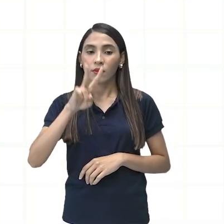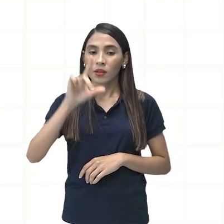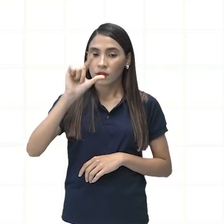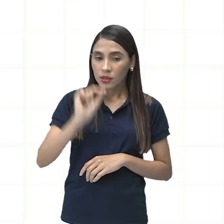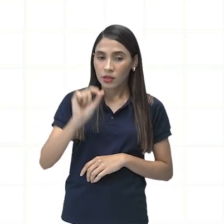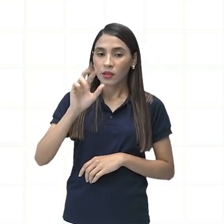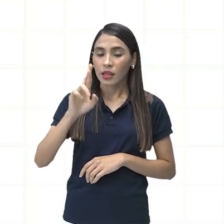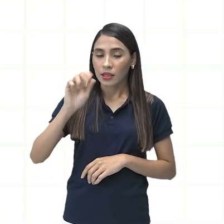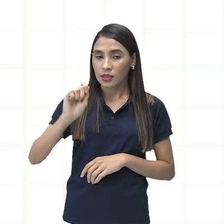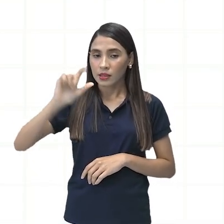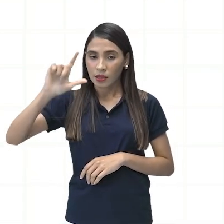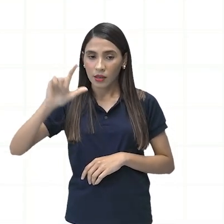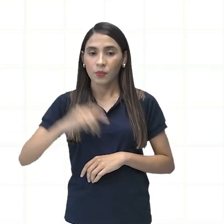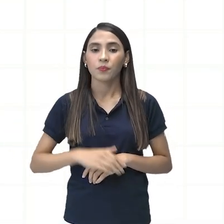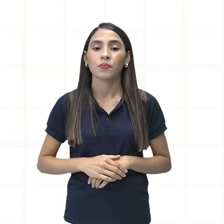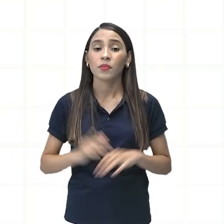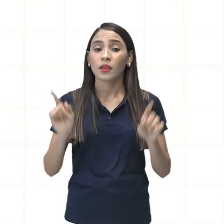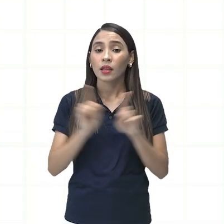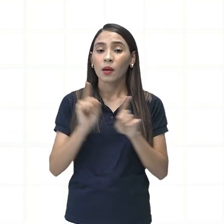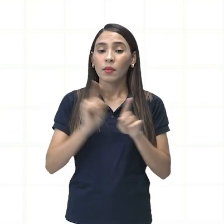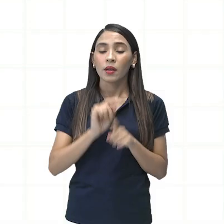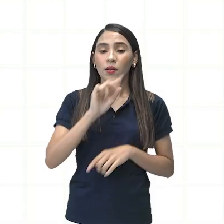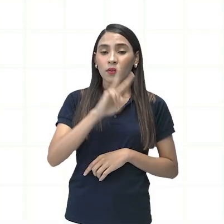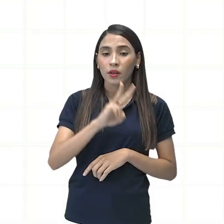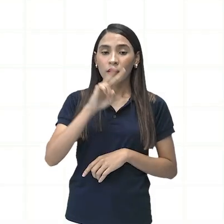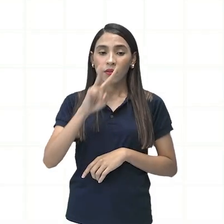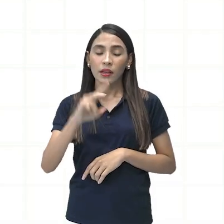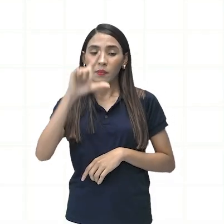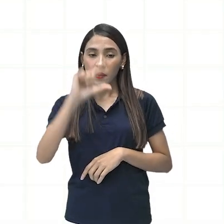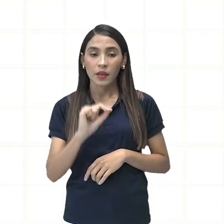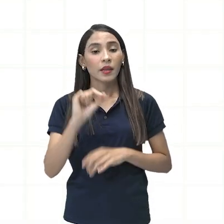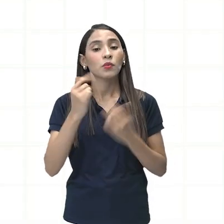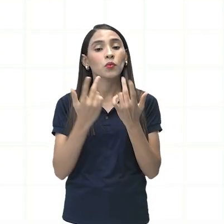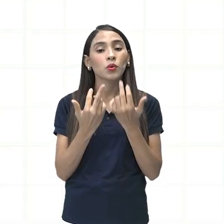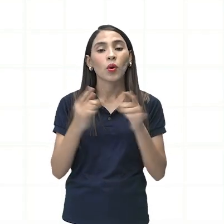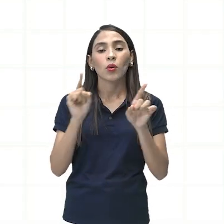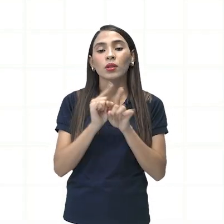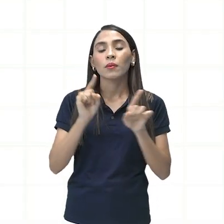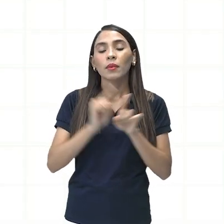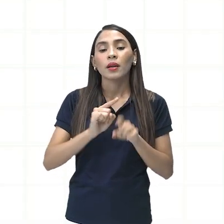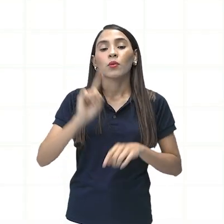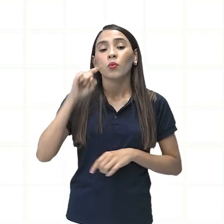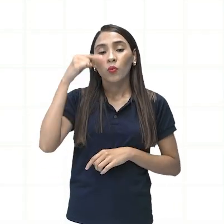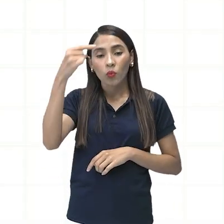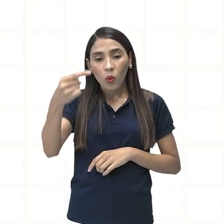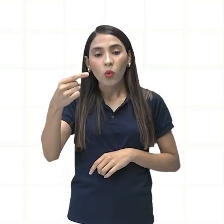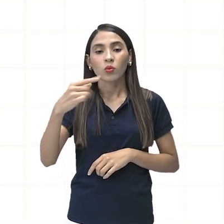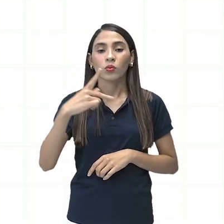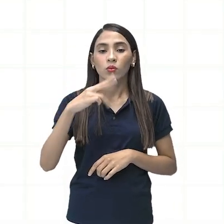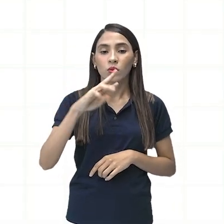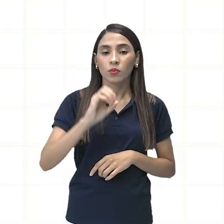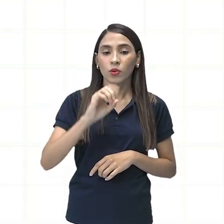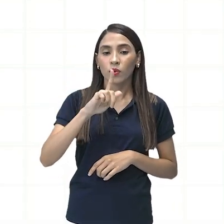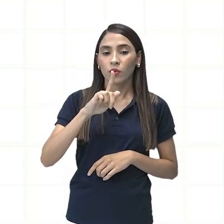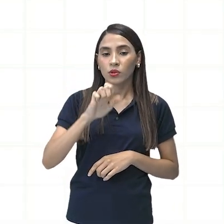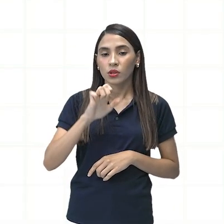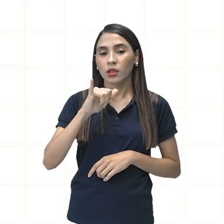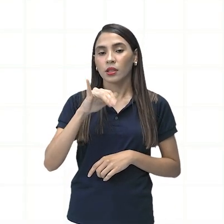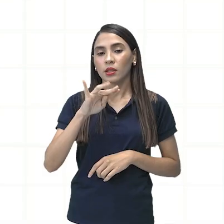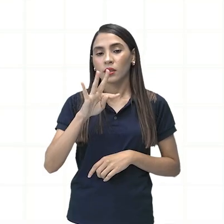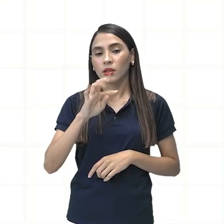Vzinho, Rzão, bem como Vzinho, Rzinho. E da mesma forma, o outro progenitor desse